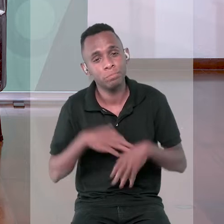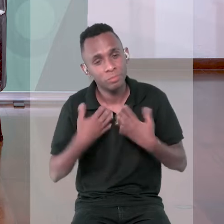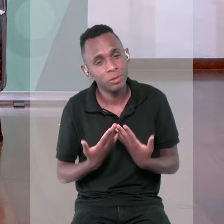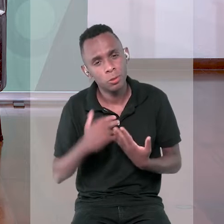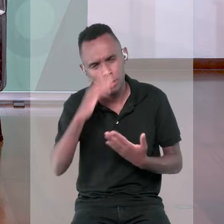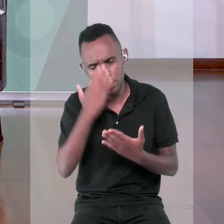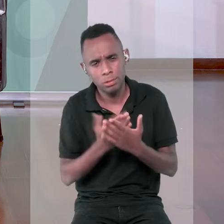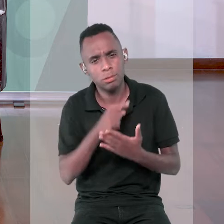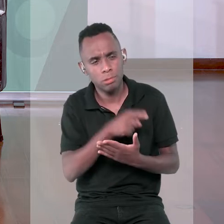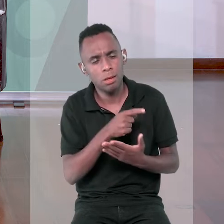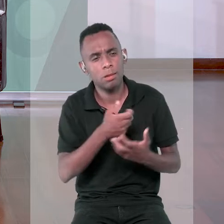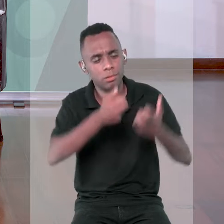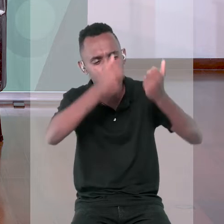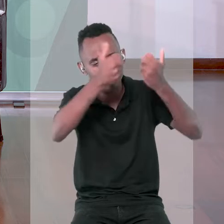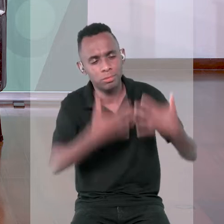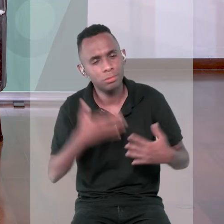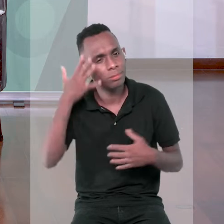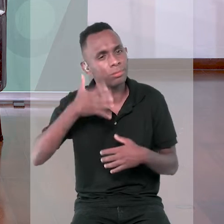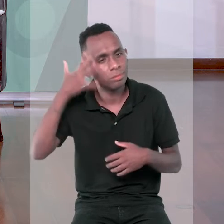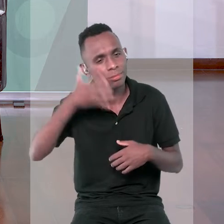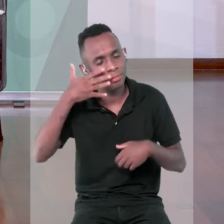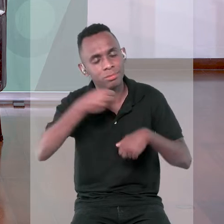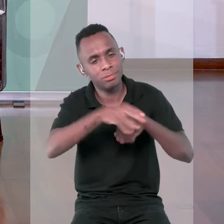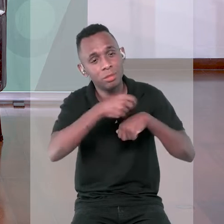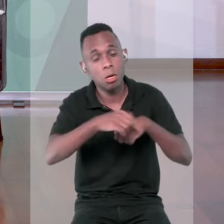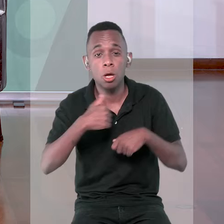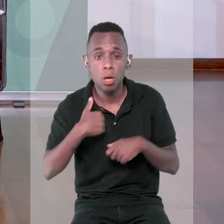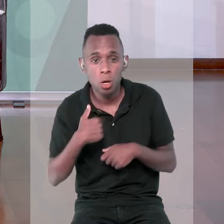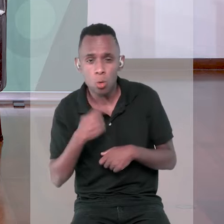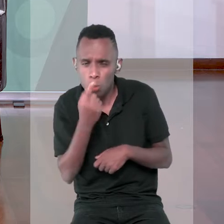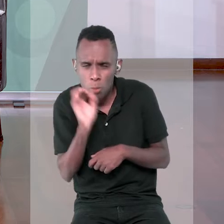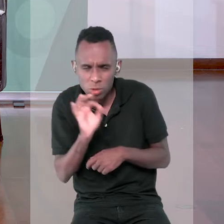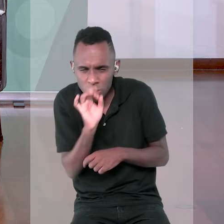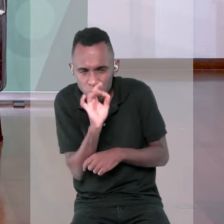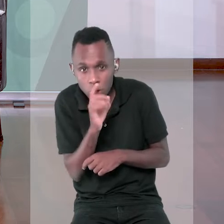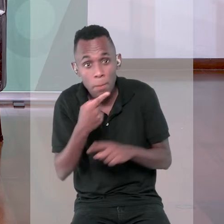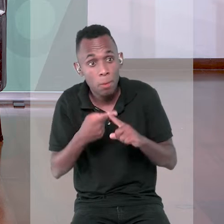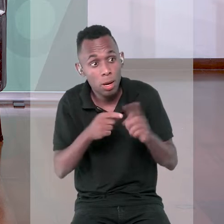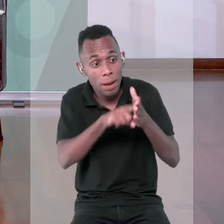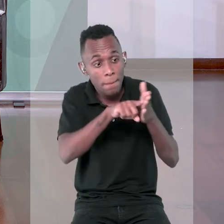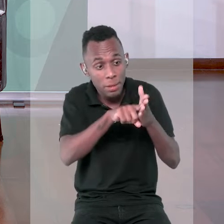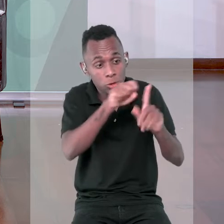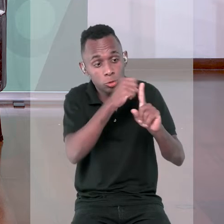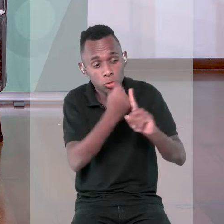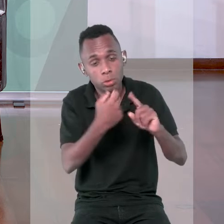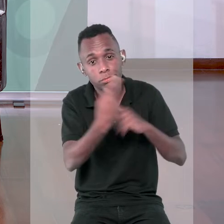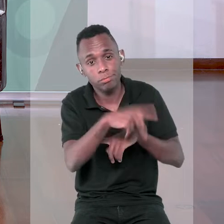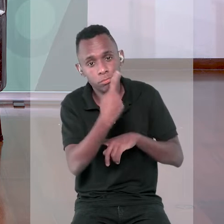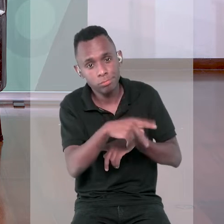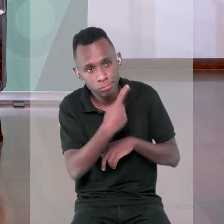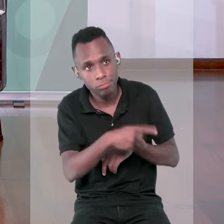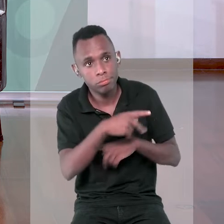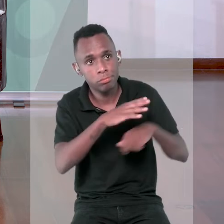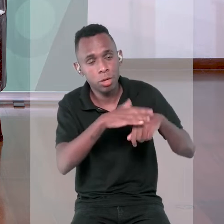que ela vai falar 99% do tempo, né, Isabelle? E eu 1%, porque essas pesquisas sociológicas são todas